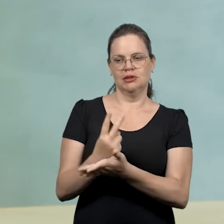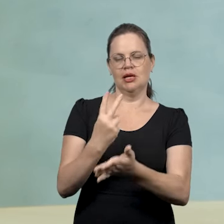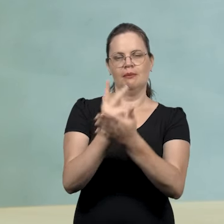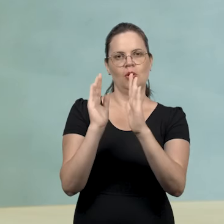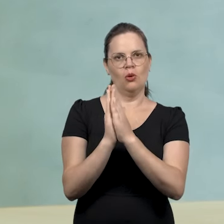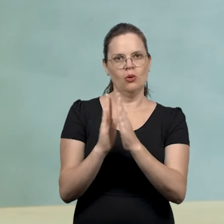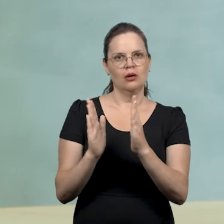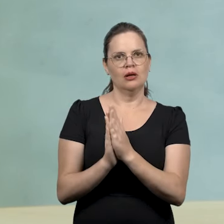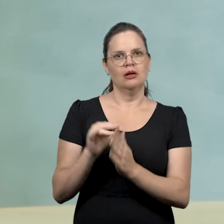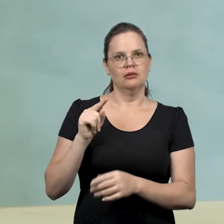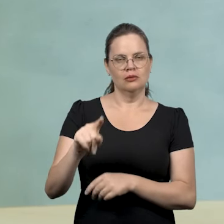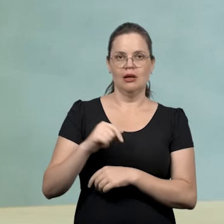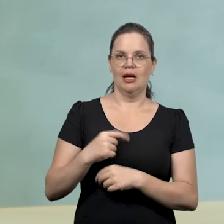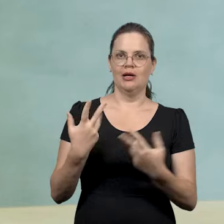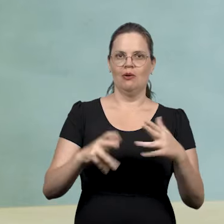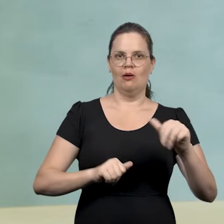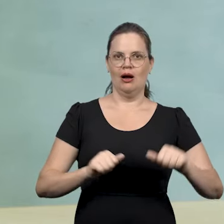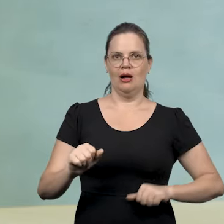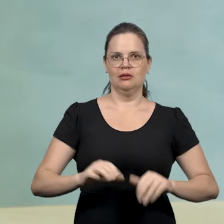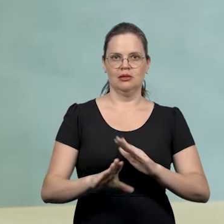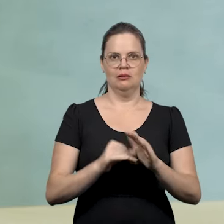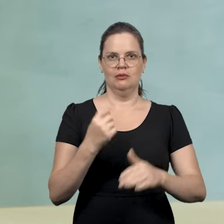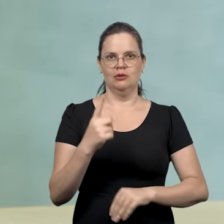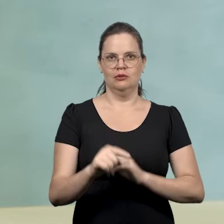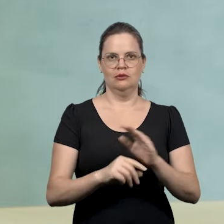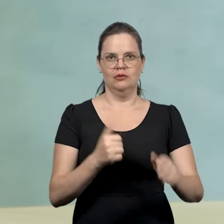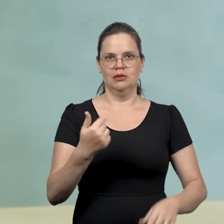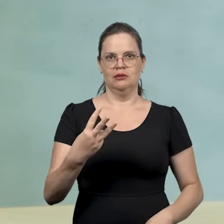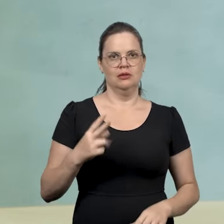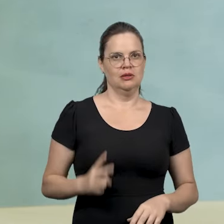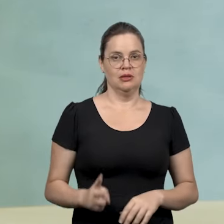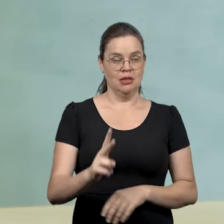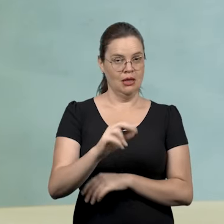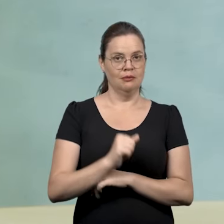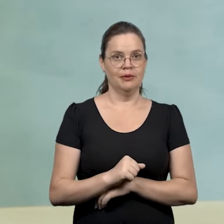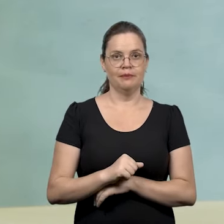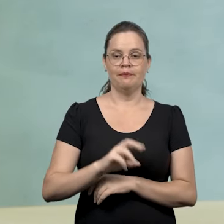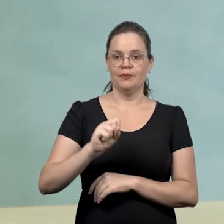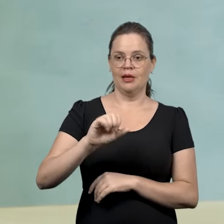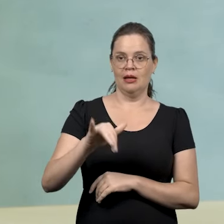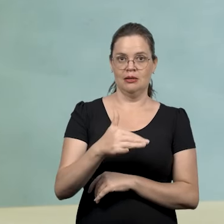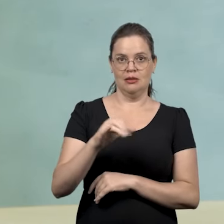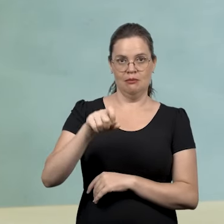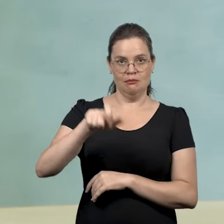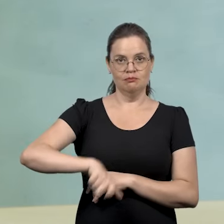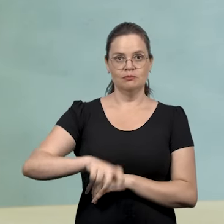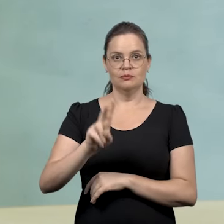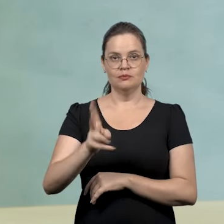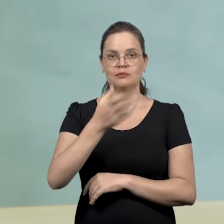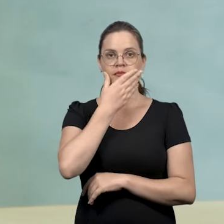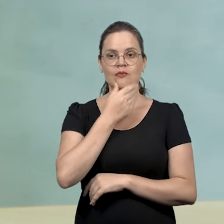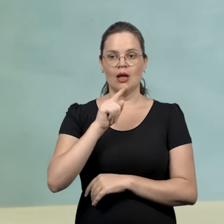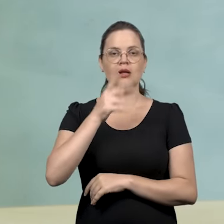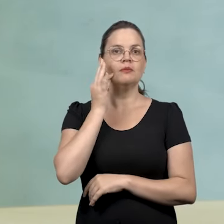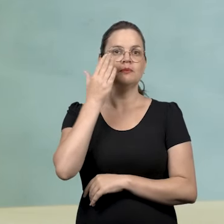1, verso 13. E Simão ele é prova viva, né, de que o